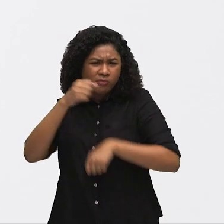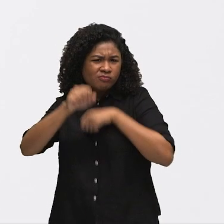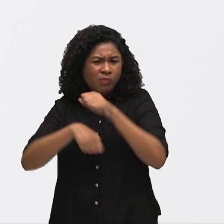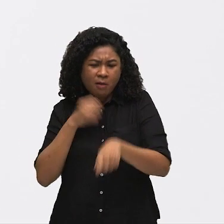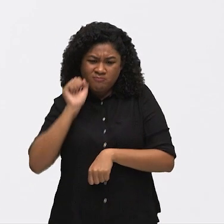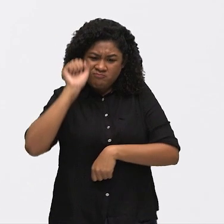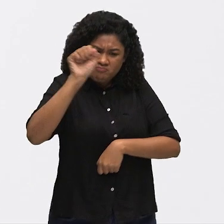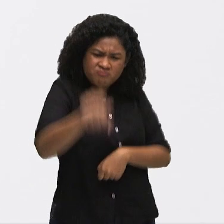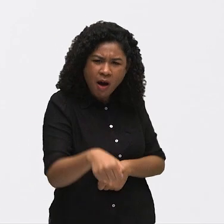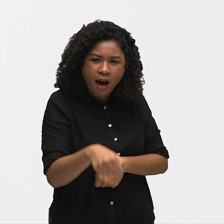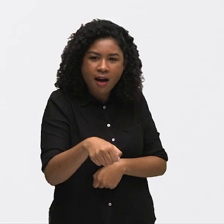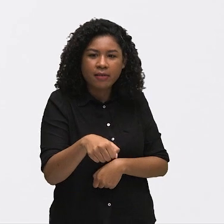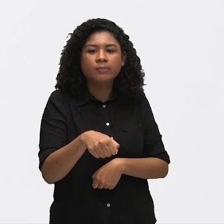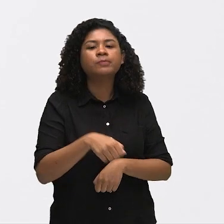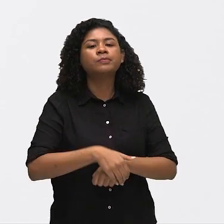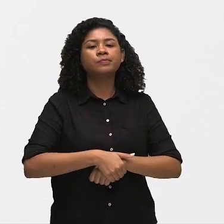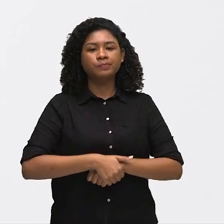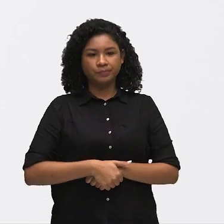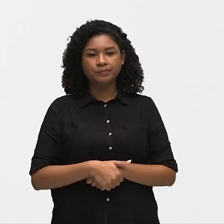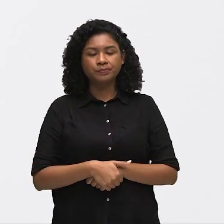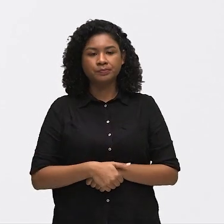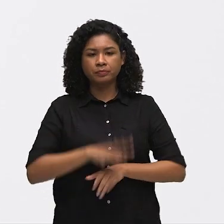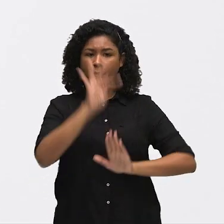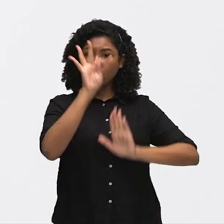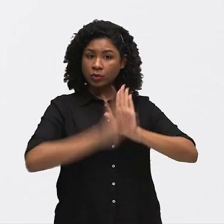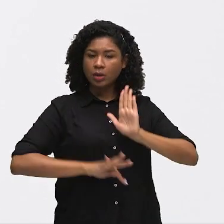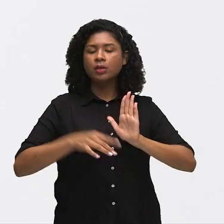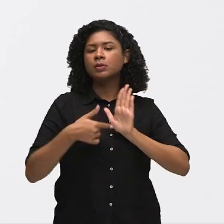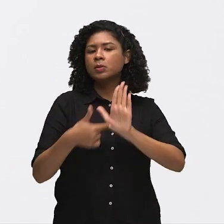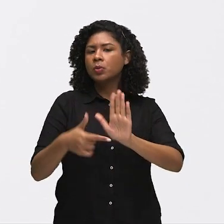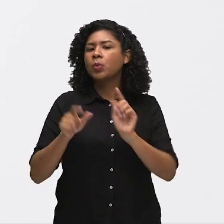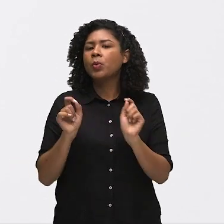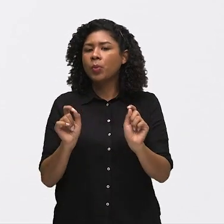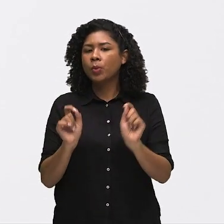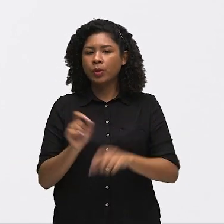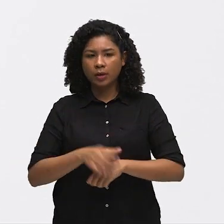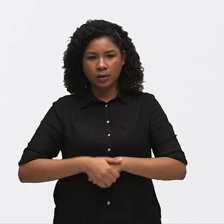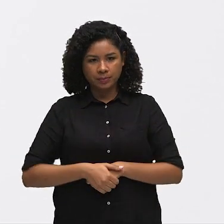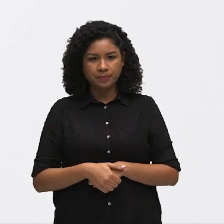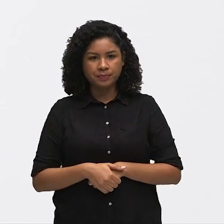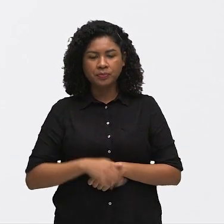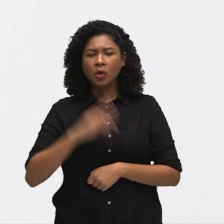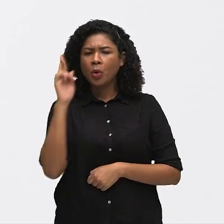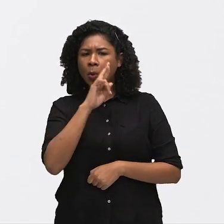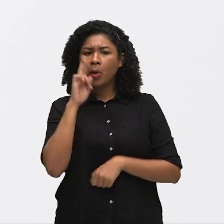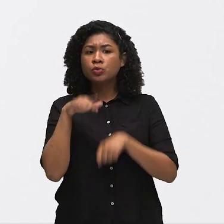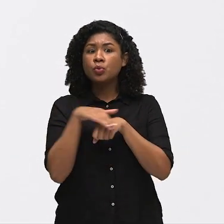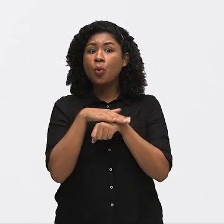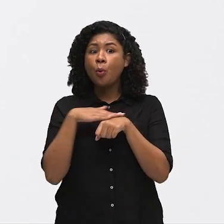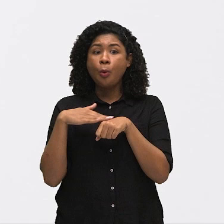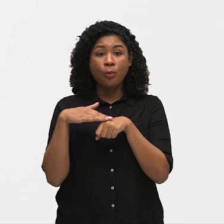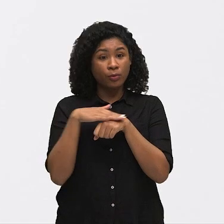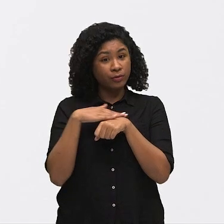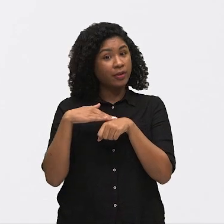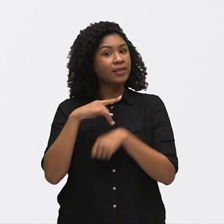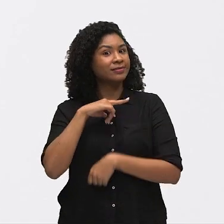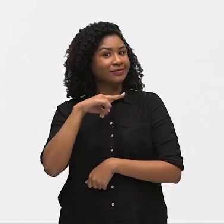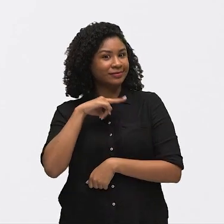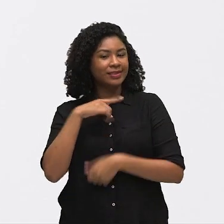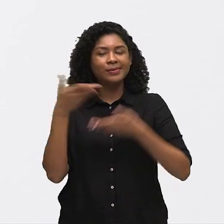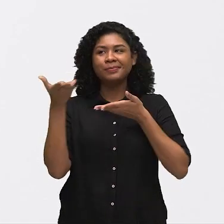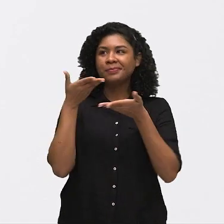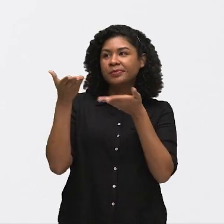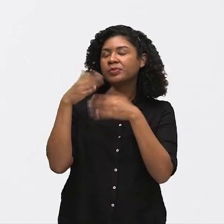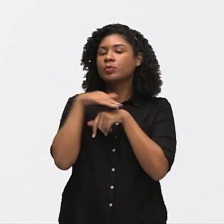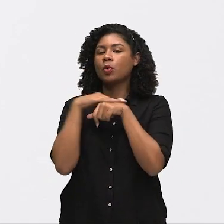tem mais um pouquinho do texto, não é? Em que a gente observa que o ratinho até conversa, e nessa conversa com o